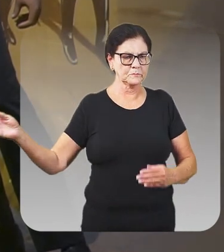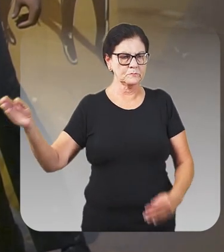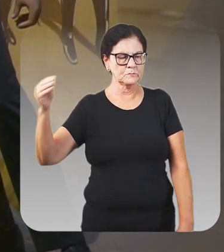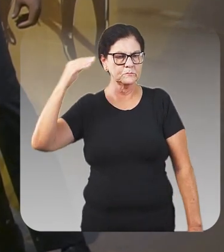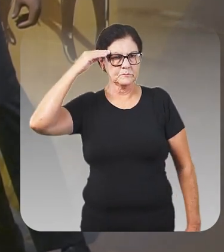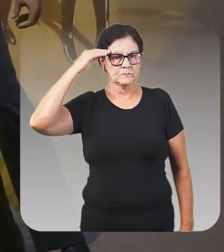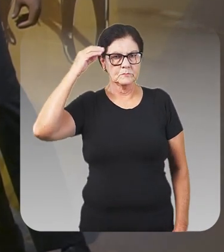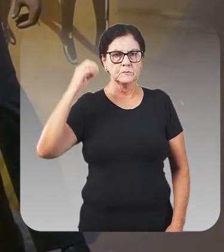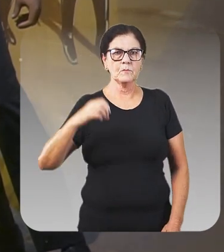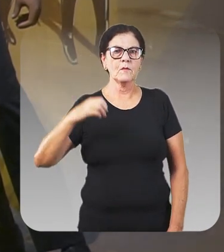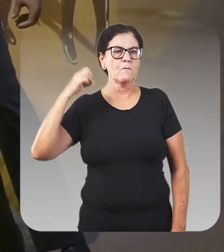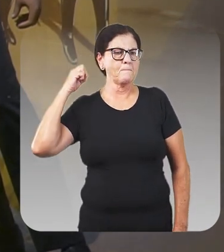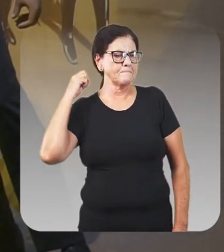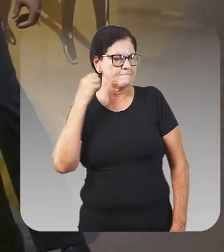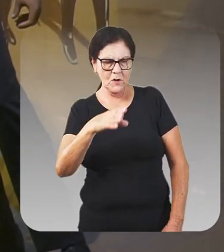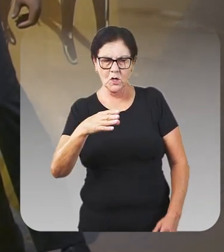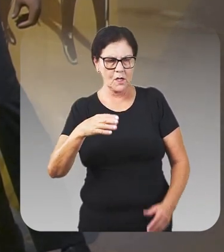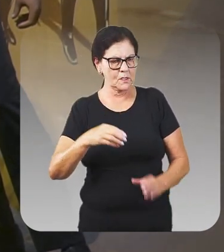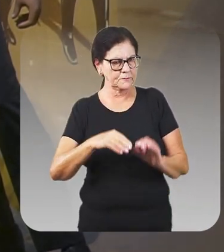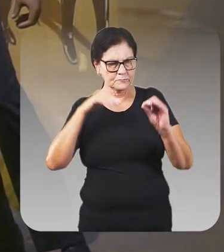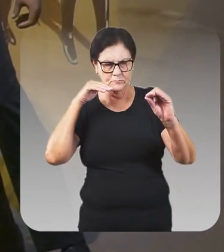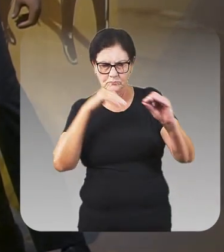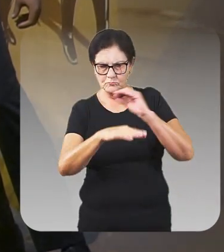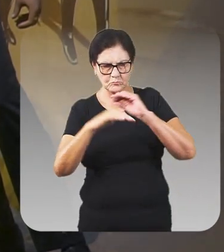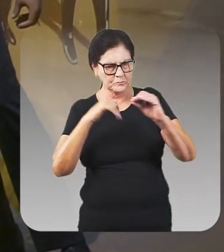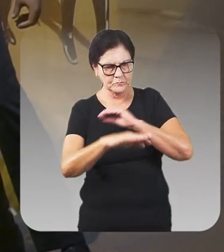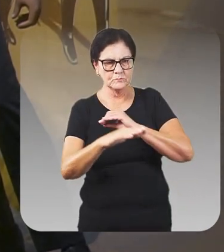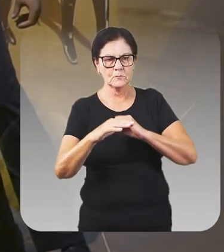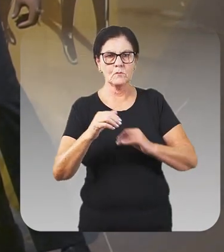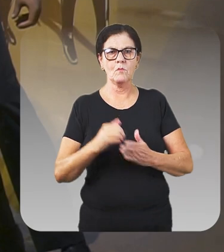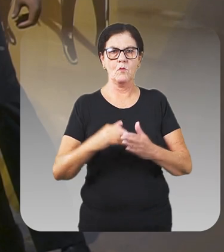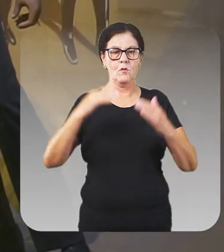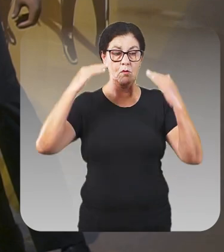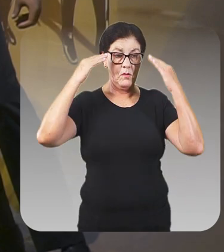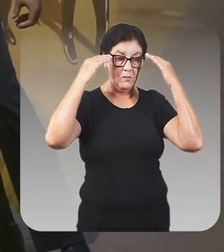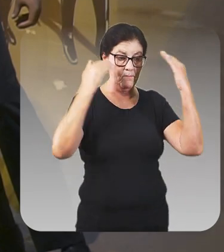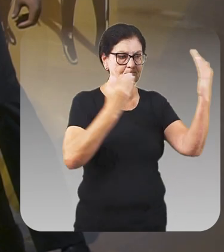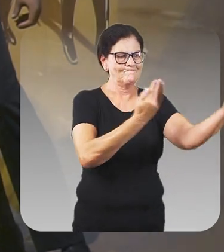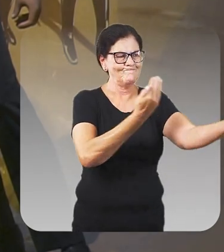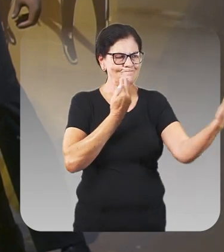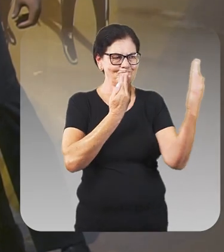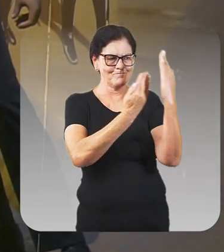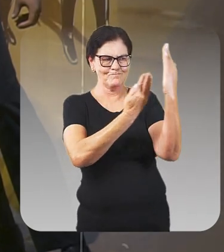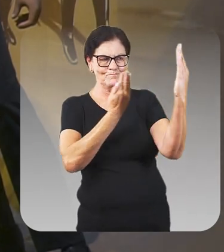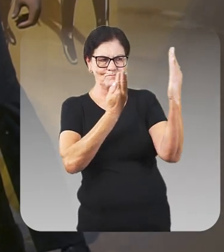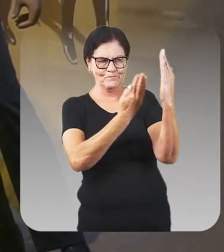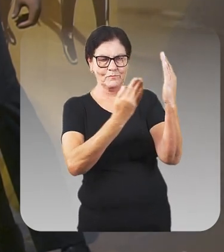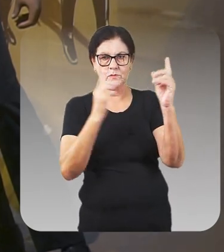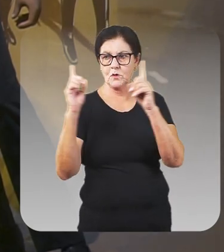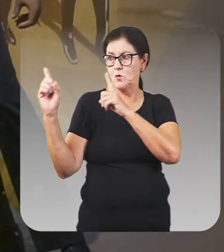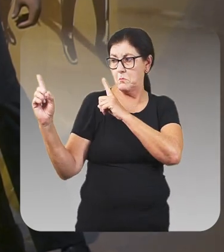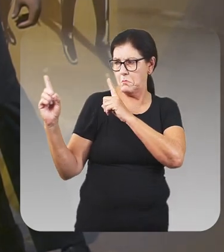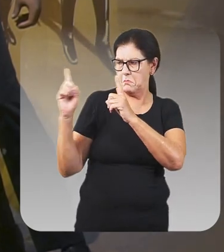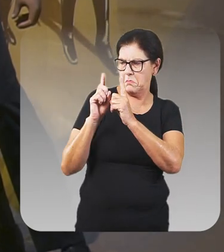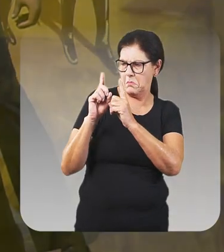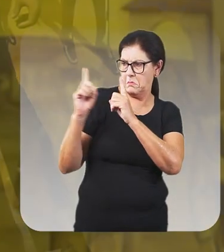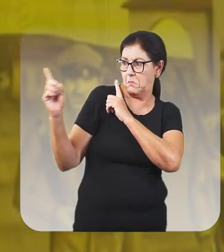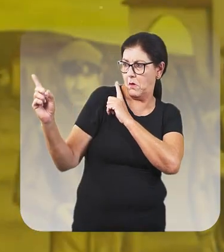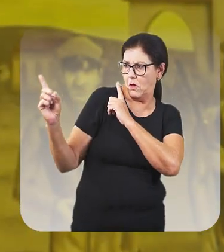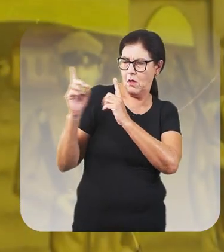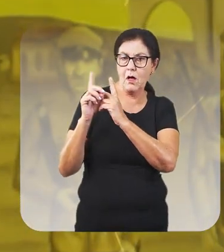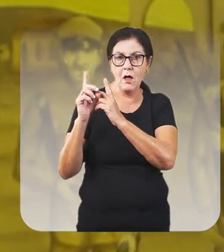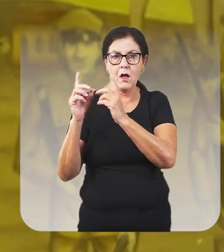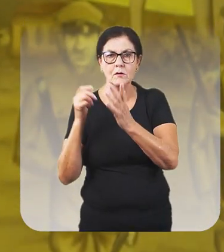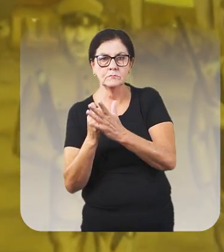pela Avenida Atlântica em direção às tropas legalistas, dispostos a enfrentar o inimigo em uma última batalha.